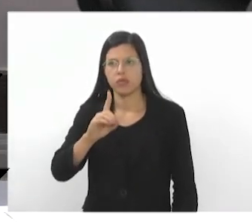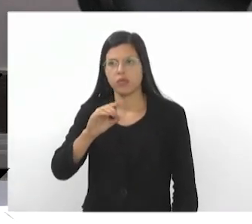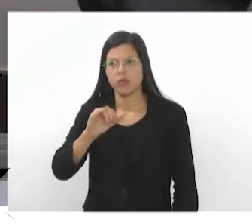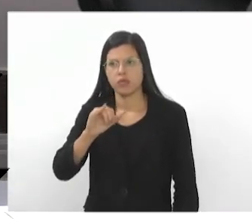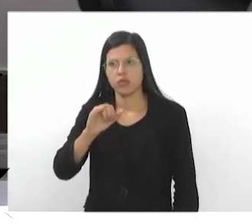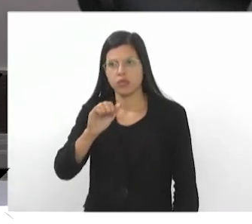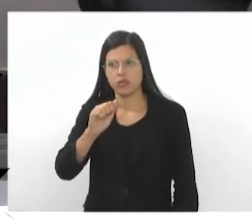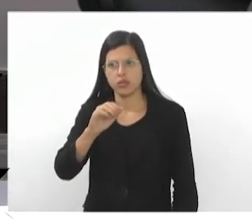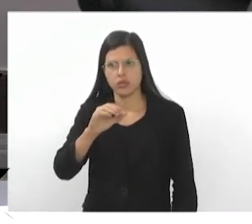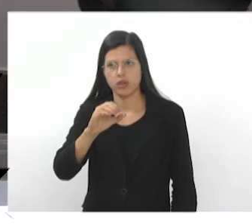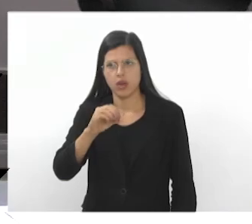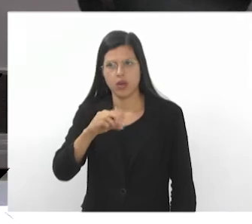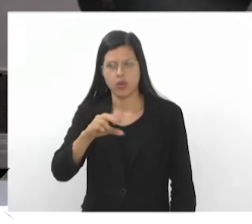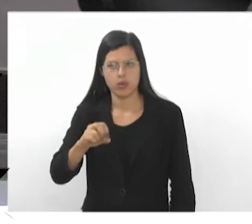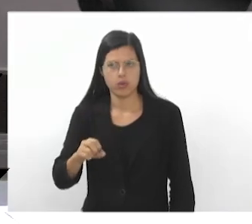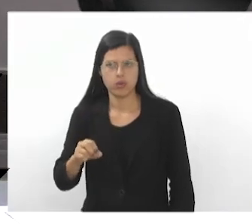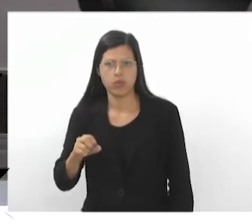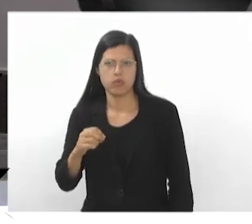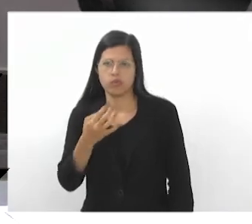conhecia, diaconisa.